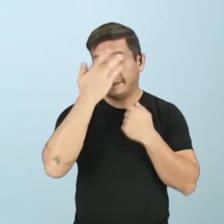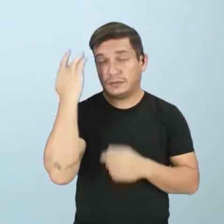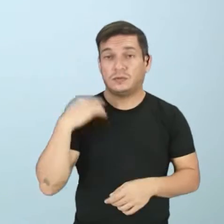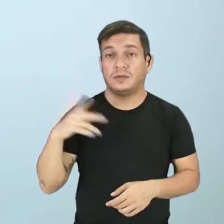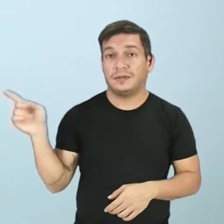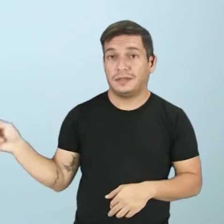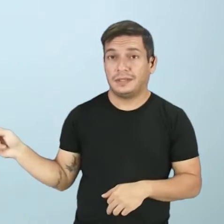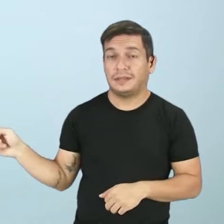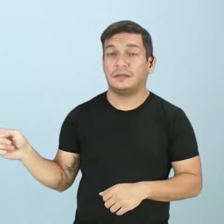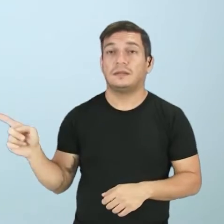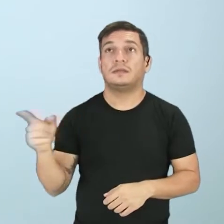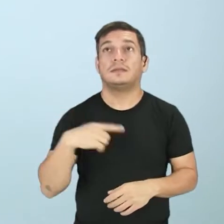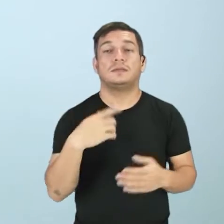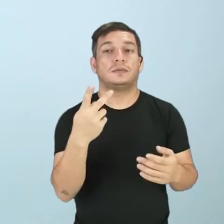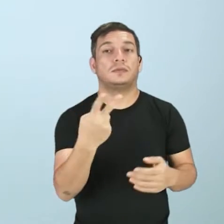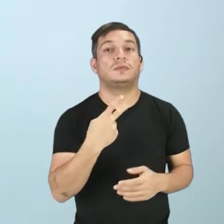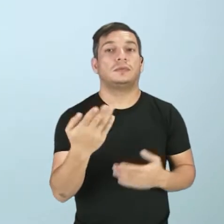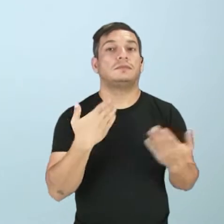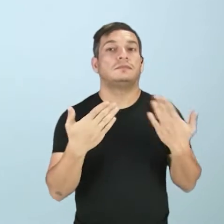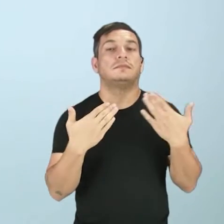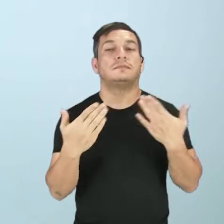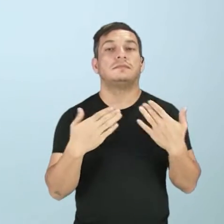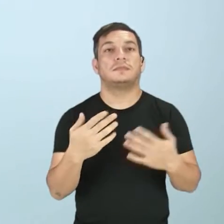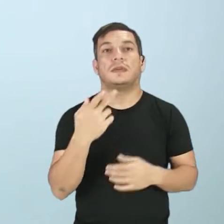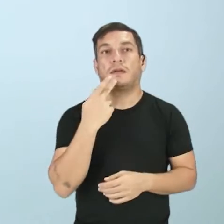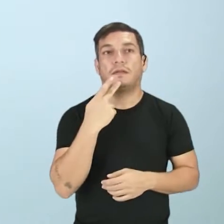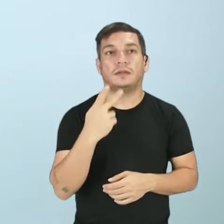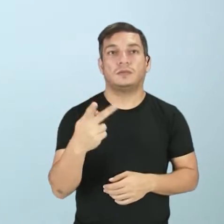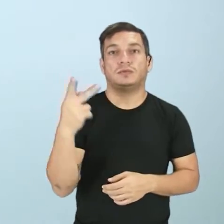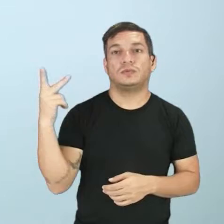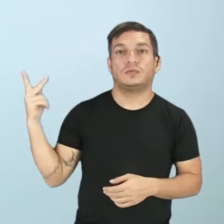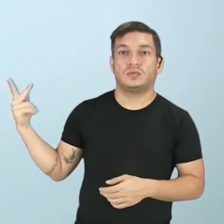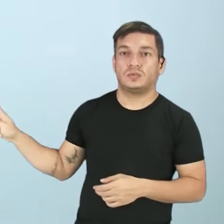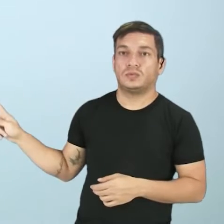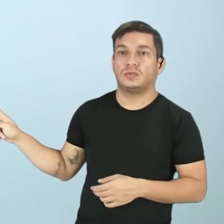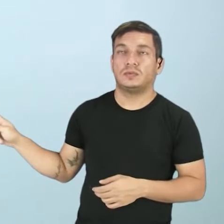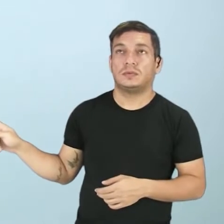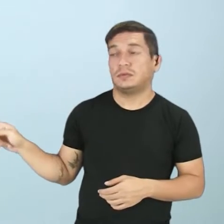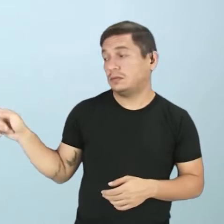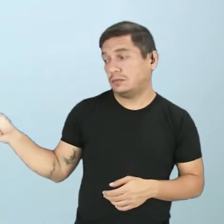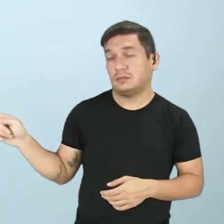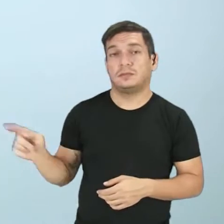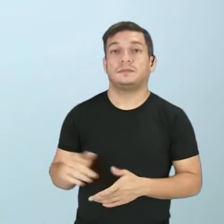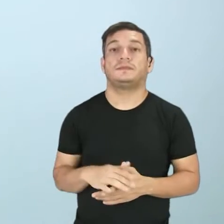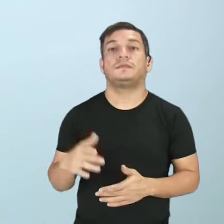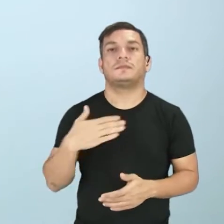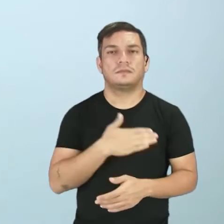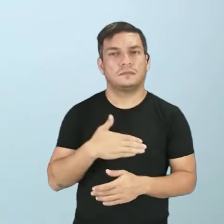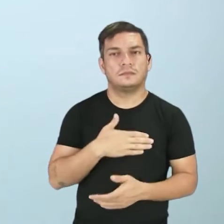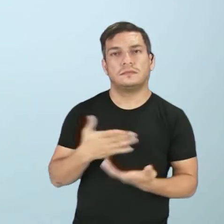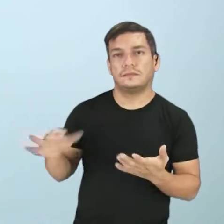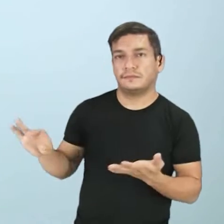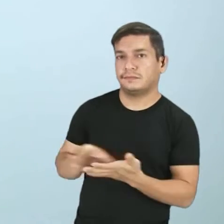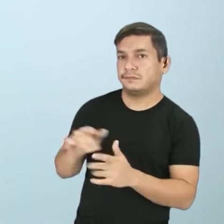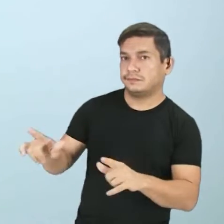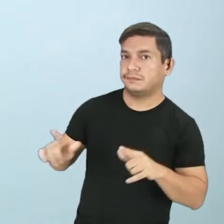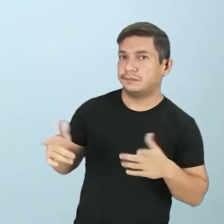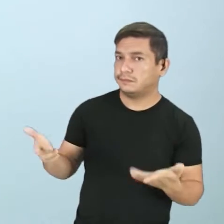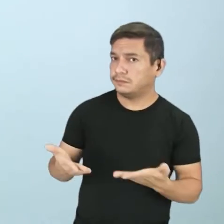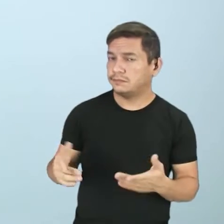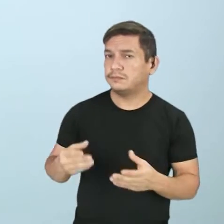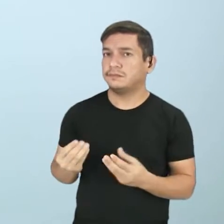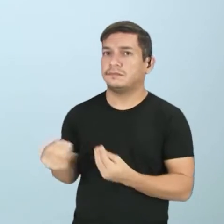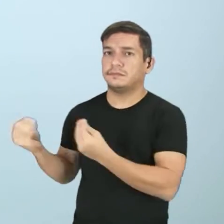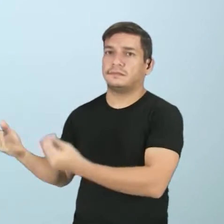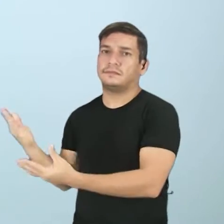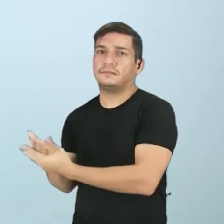ele, estou aqui nós dois conversando, eu falo Sua Magnificência, ele lá, né? Gostaria de assinar os diplomas agora. Dê-me aí a